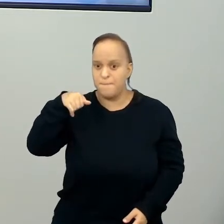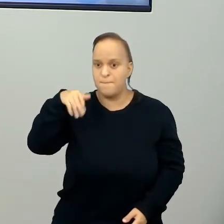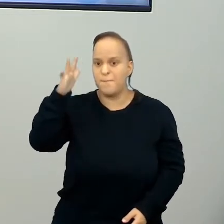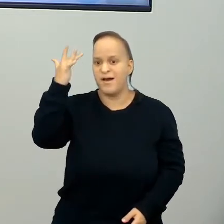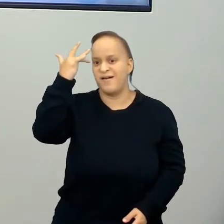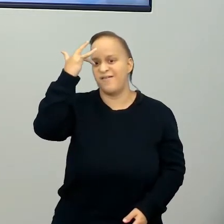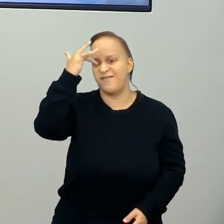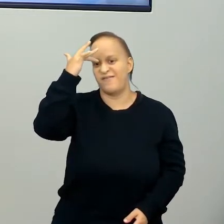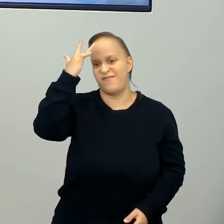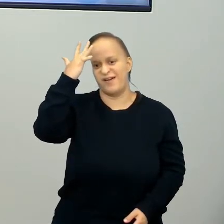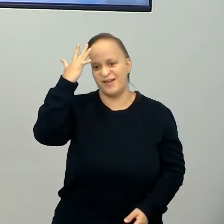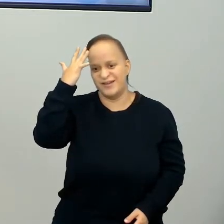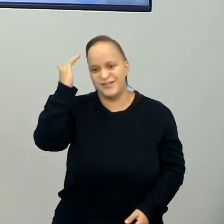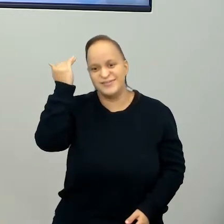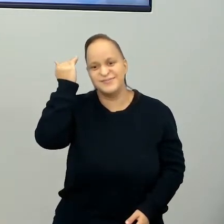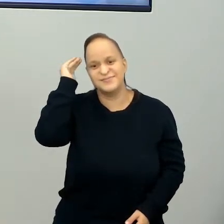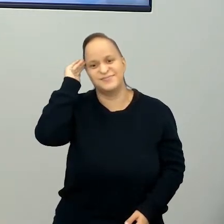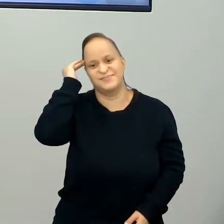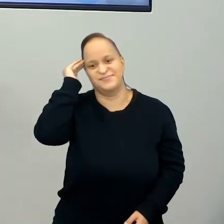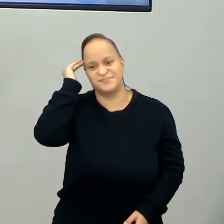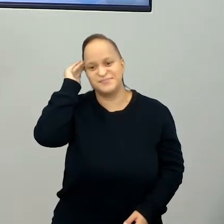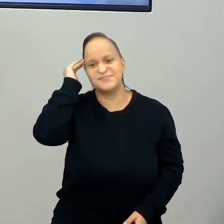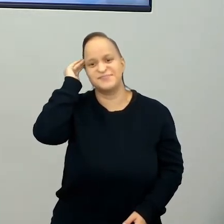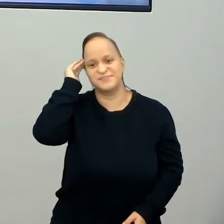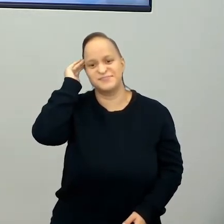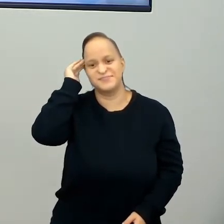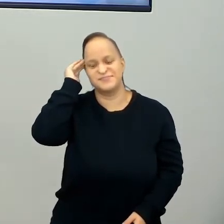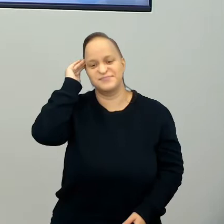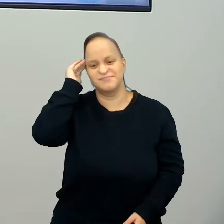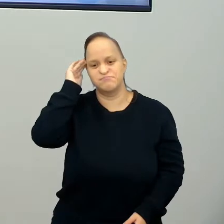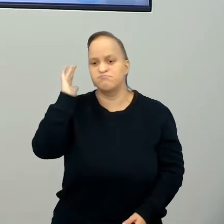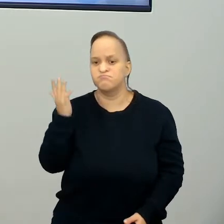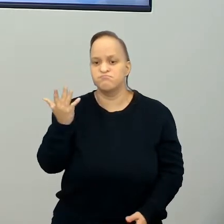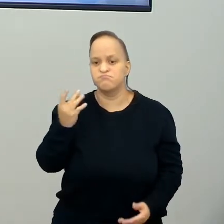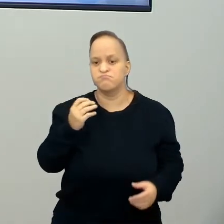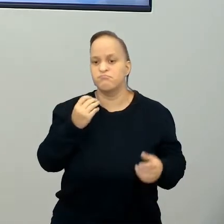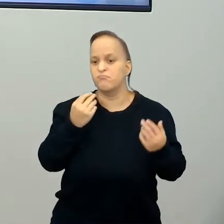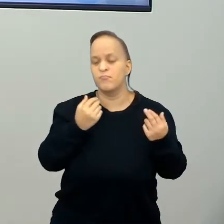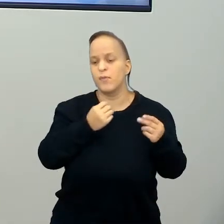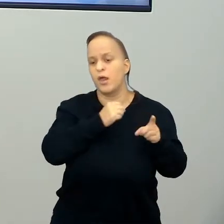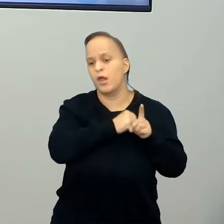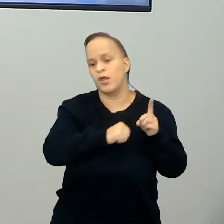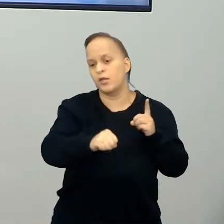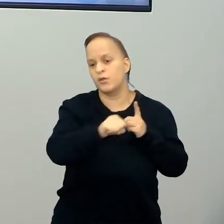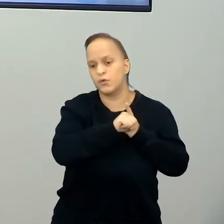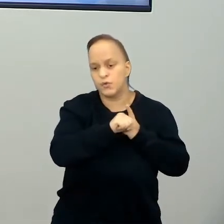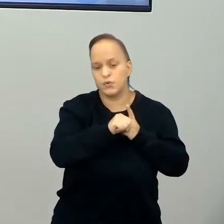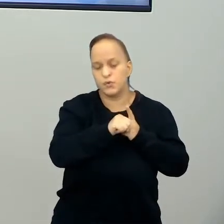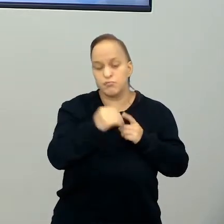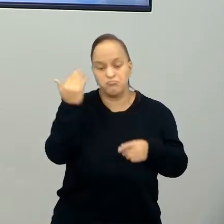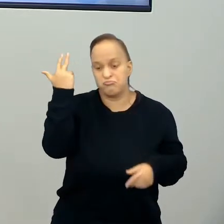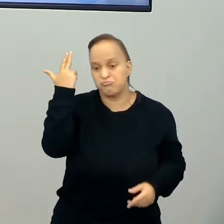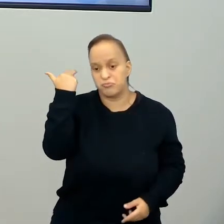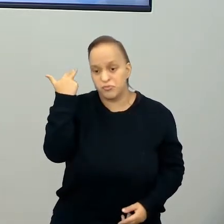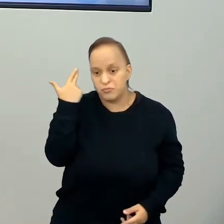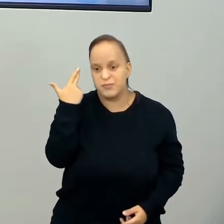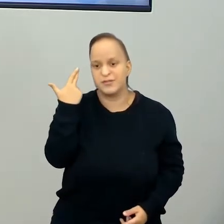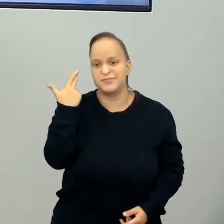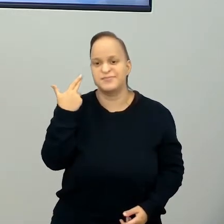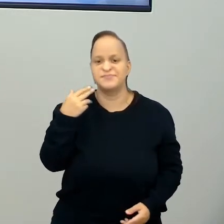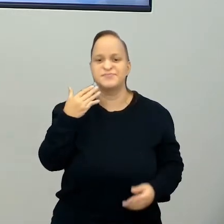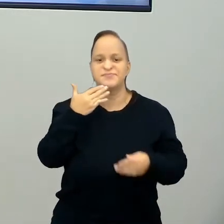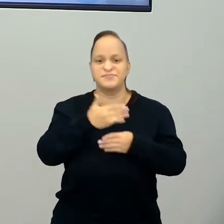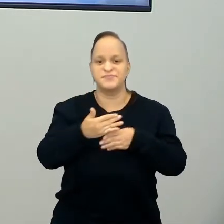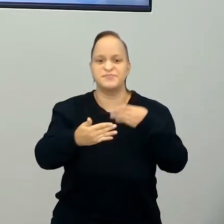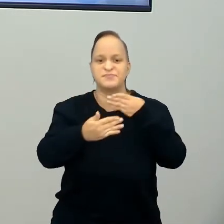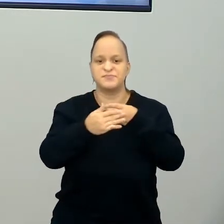essas mudanças. Entender que elas, sim, são parte da nossa vida em sociedade, né? Voltando aí para o slide, né? O